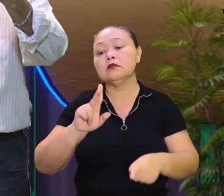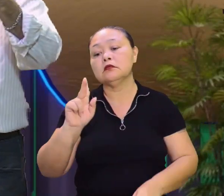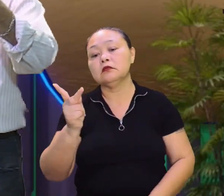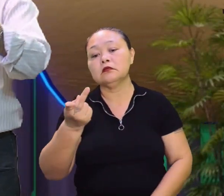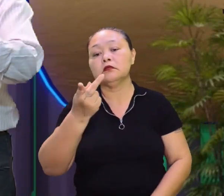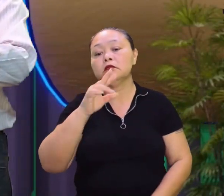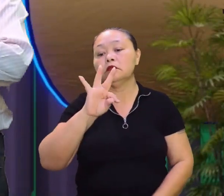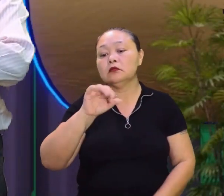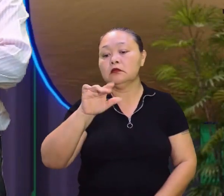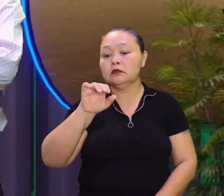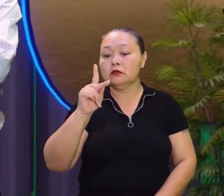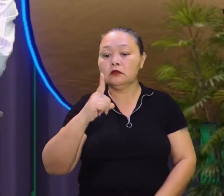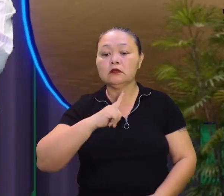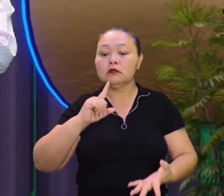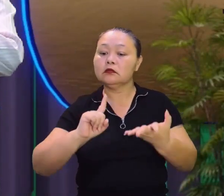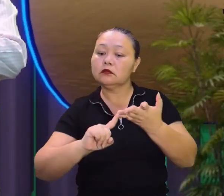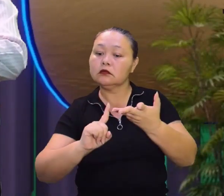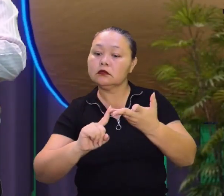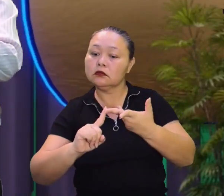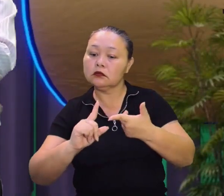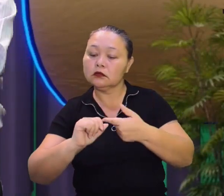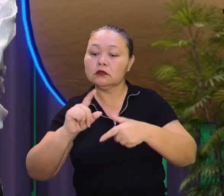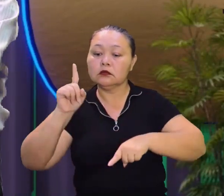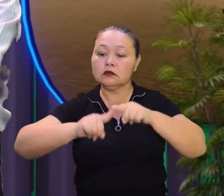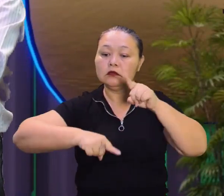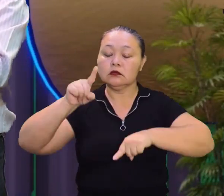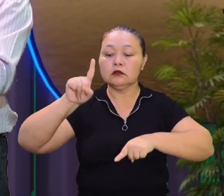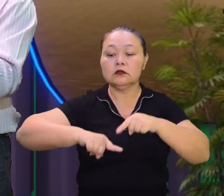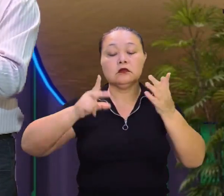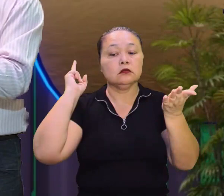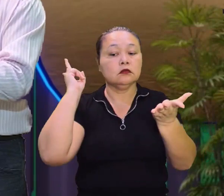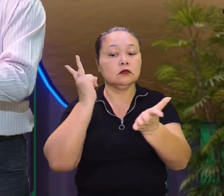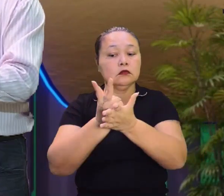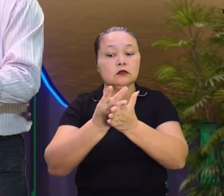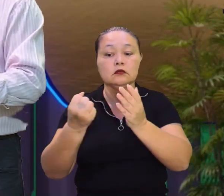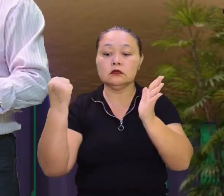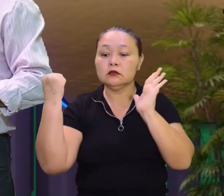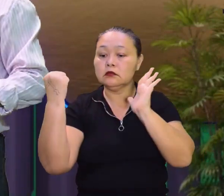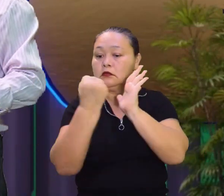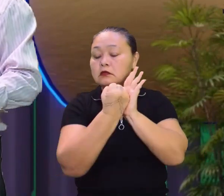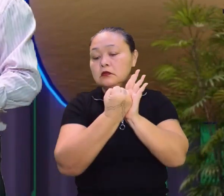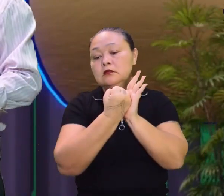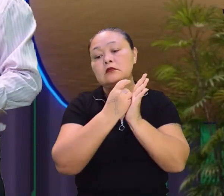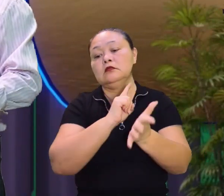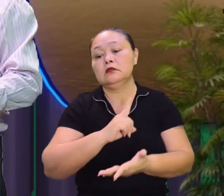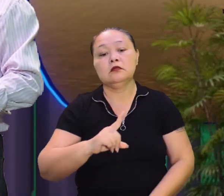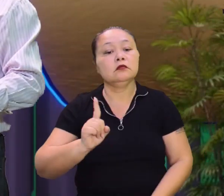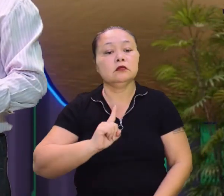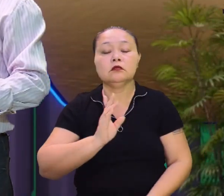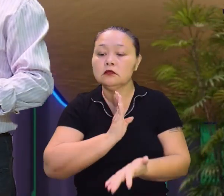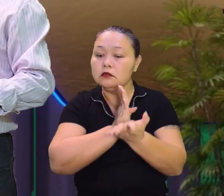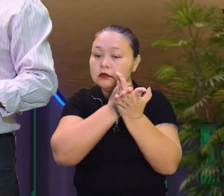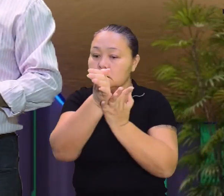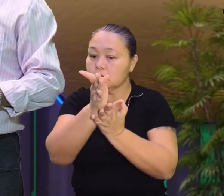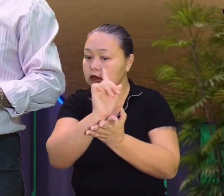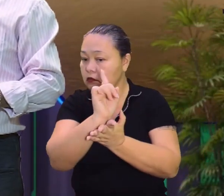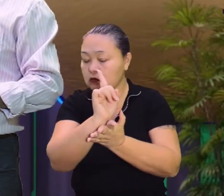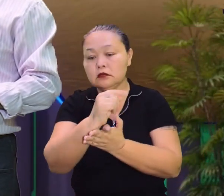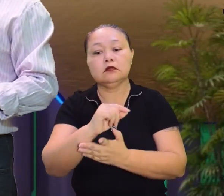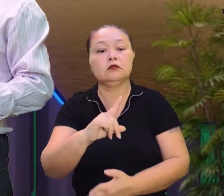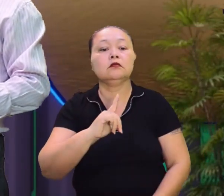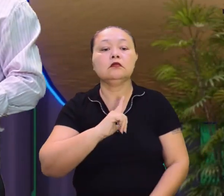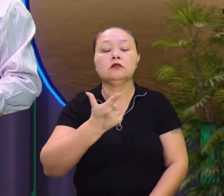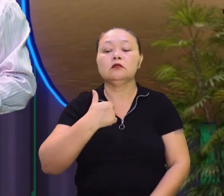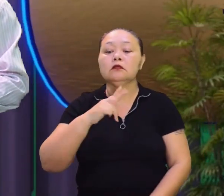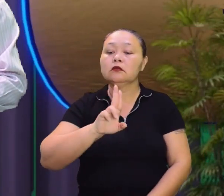são vários tipos de produtos com uma mesma marca. Ele não tem só um segmento. Não. É isso? Exato. Então,